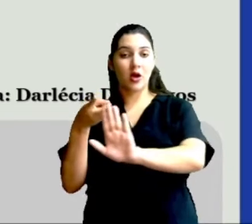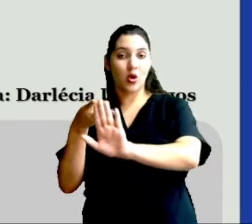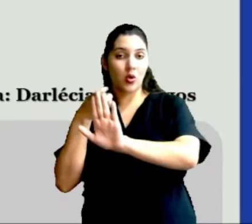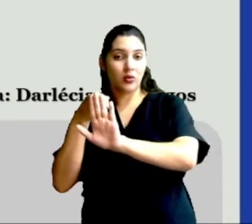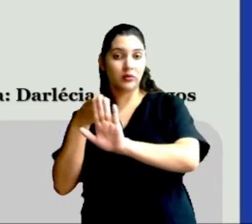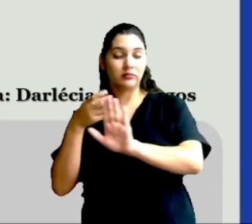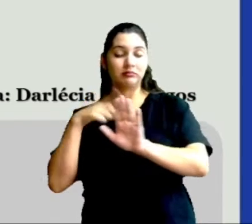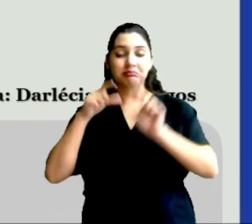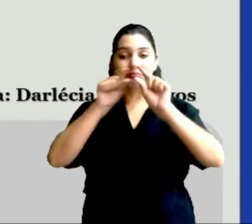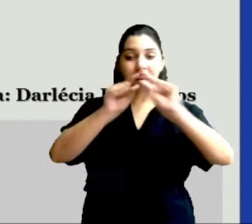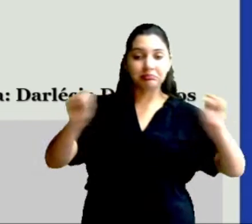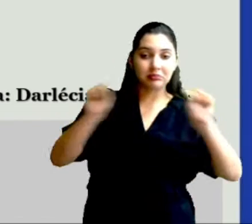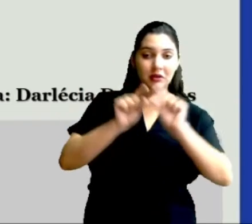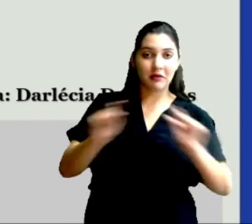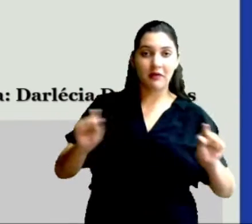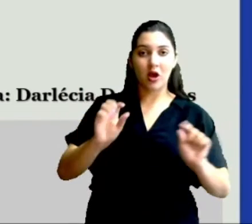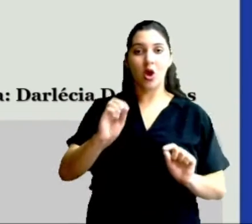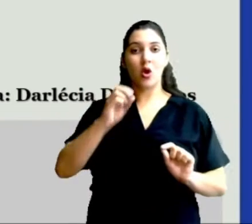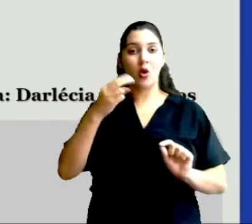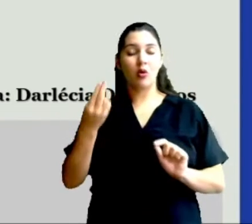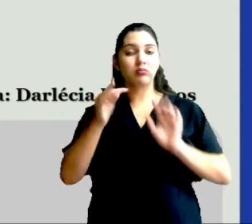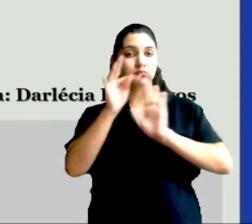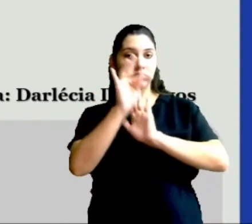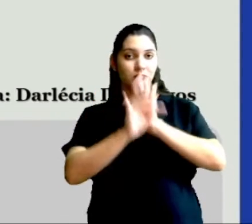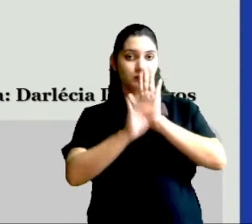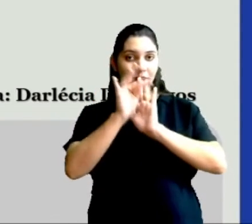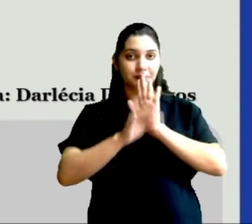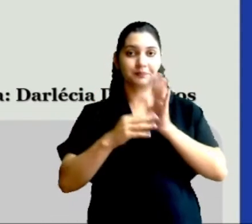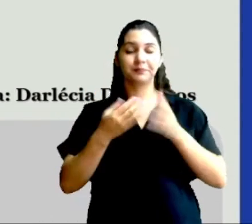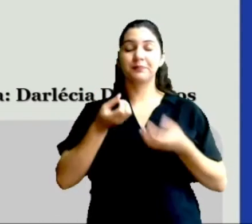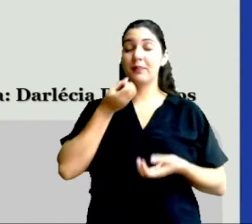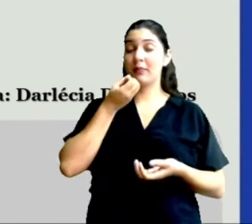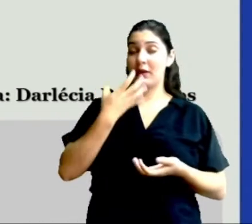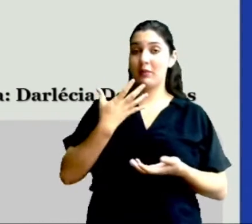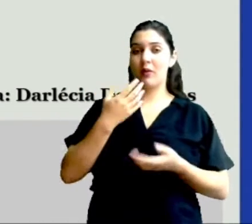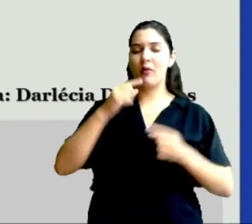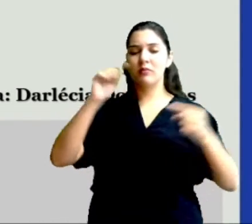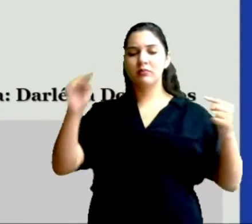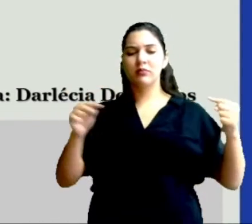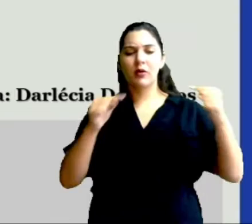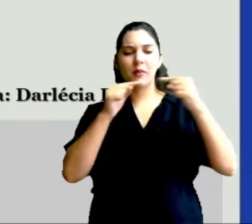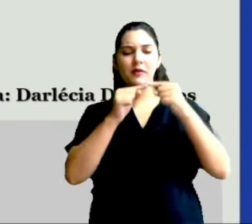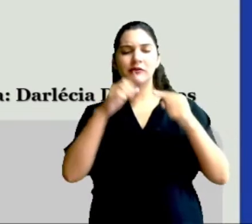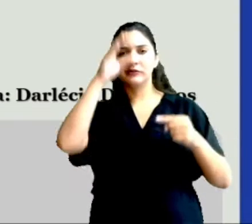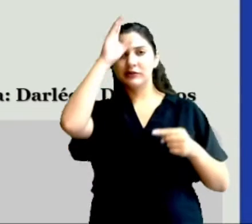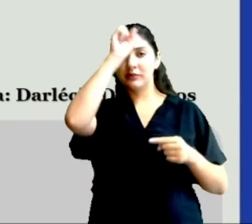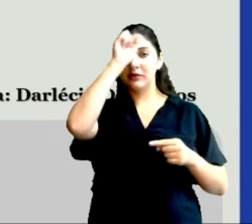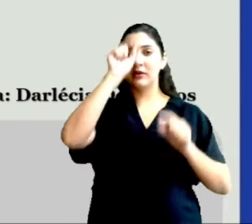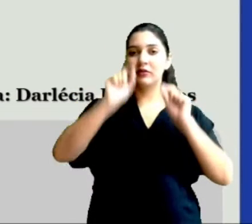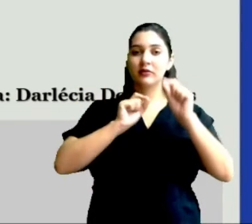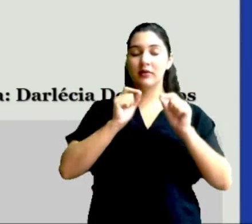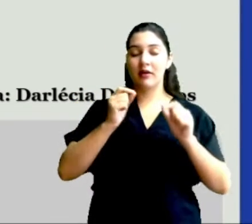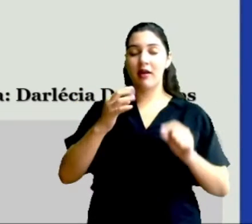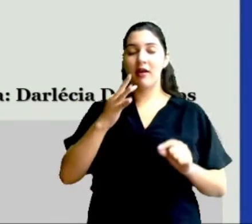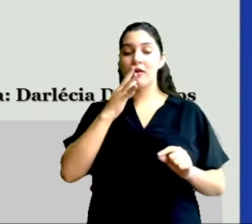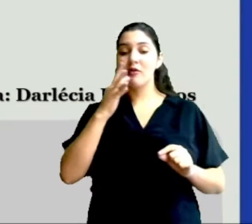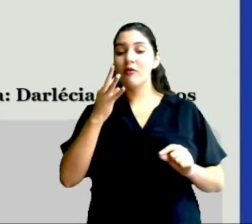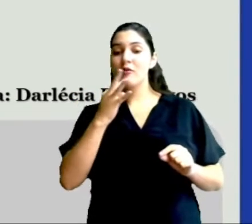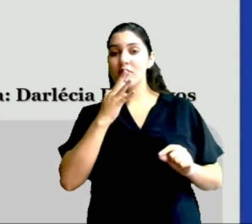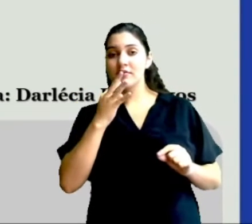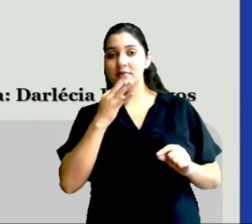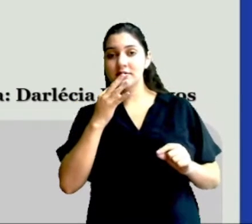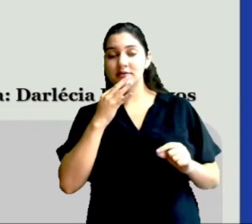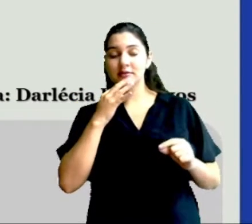aplicada em cada frase ou em textos. Bom, o objetivo de aprendizagem é reconhecer